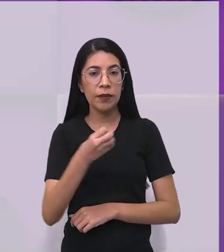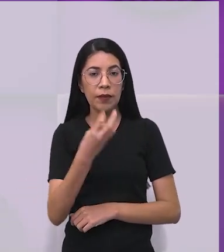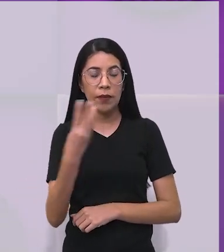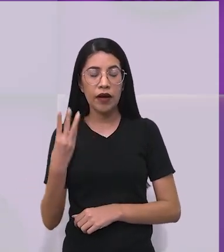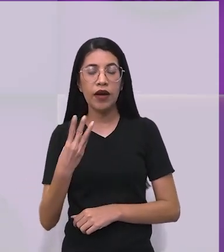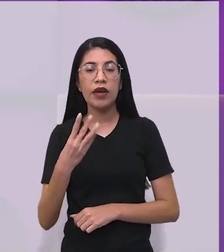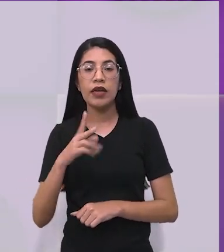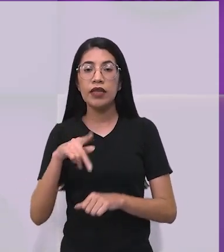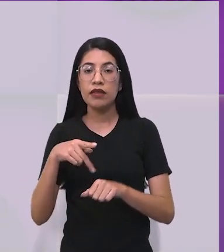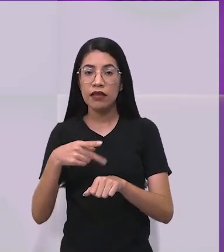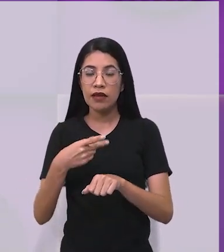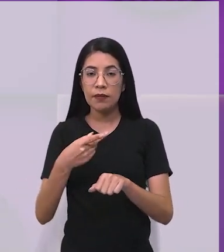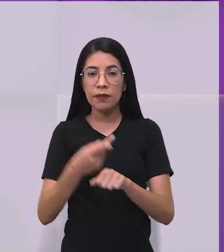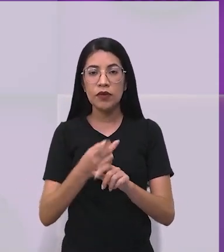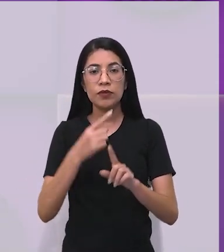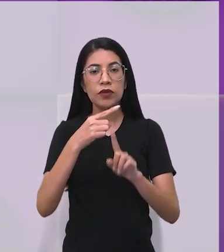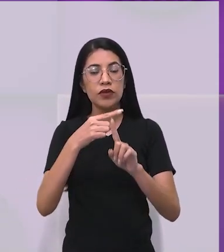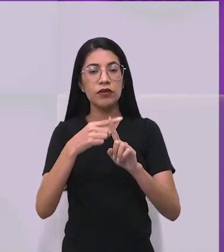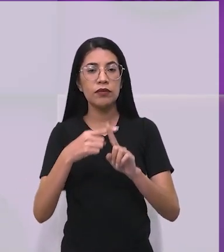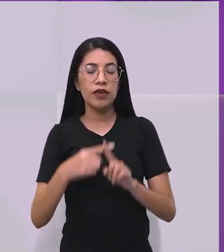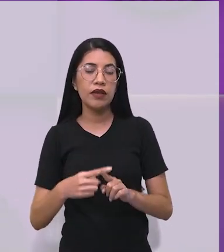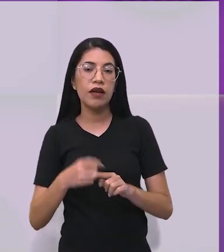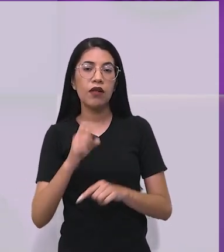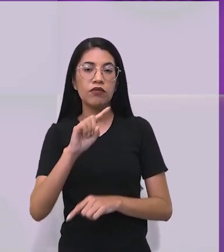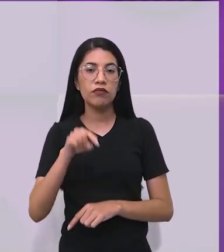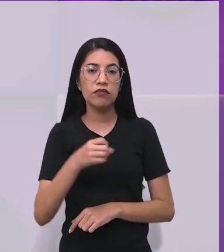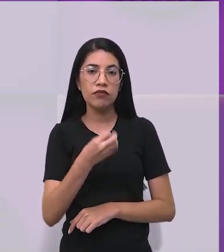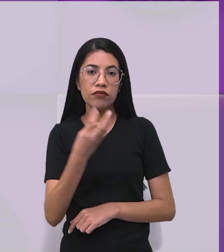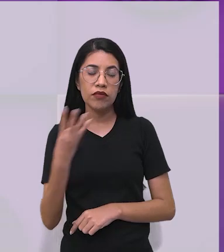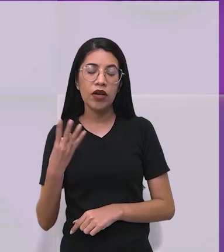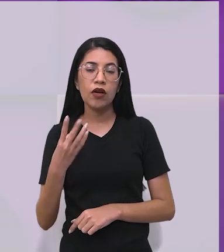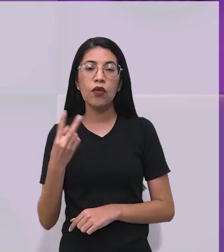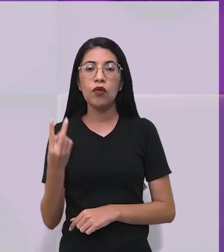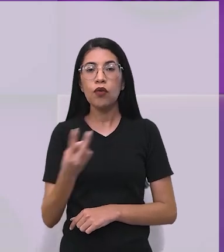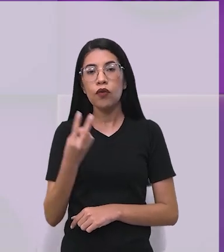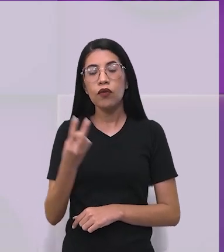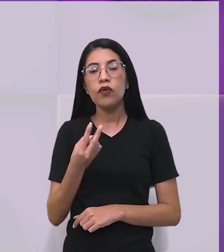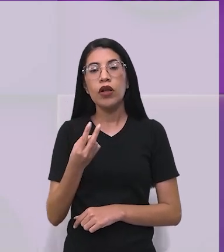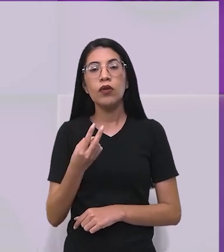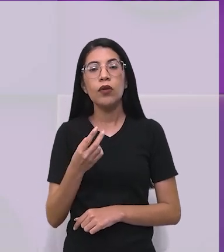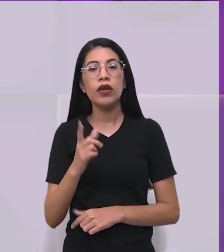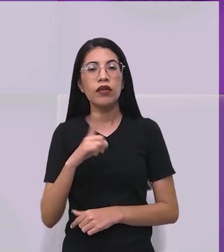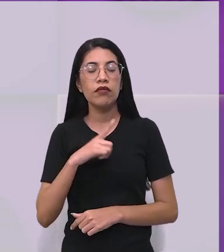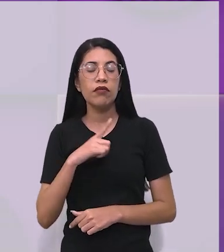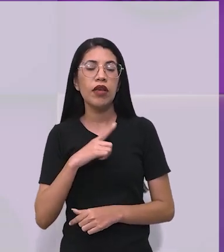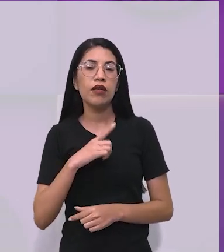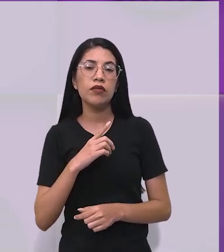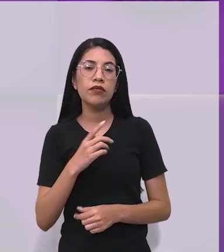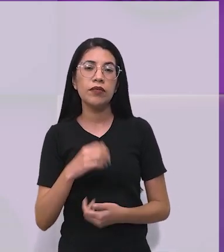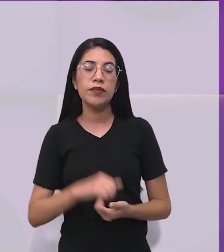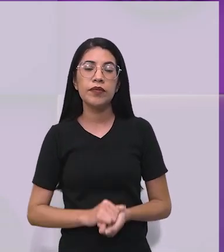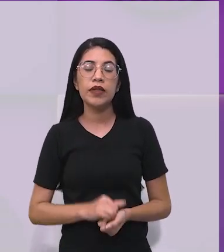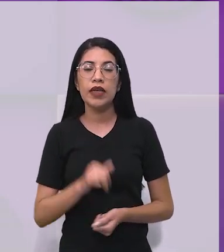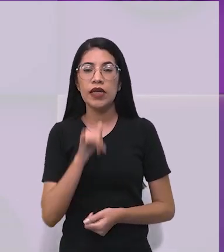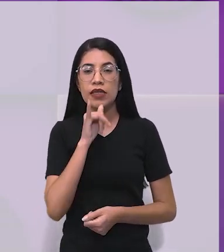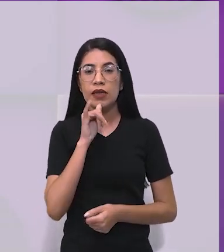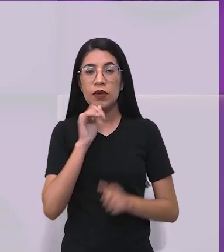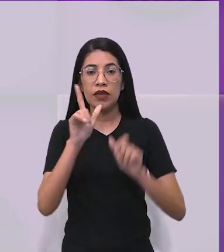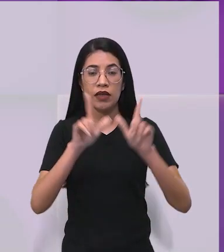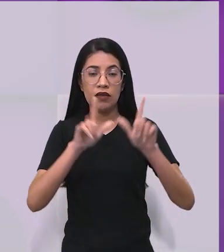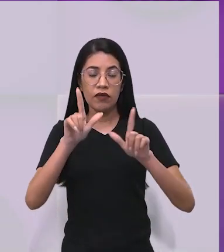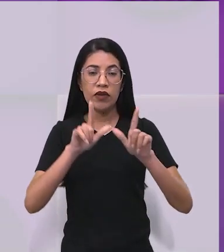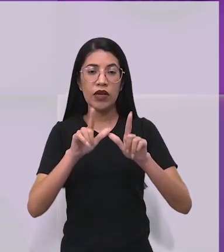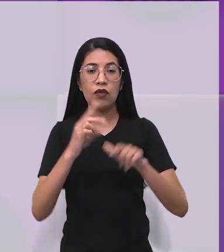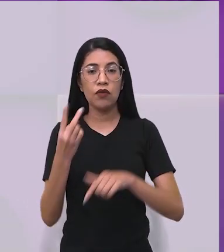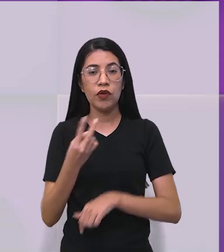em seguida multiplicar esse número decimal com o valor que você quer tirar a porcentagem. Quanto custa a TV? Não é